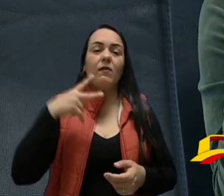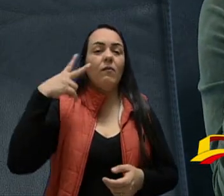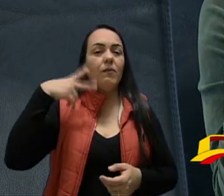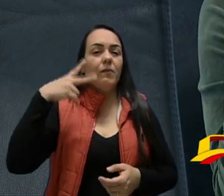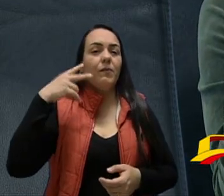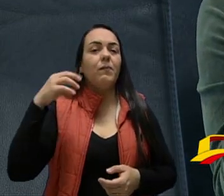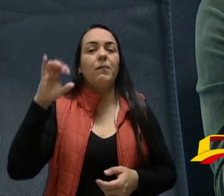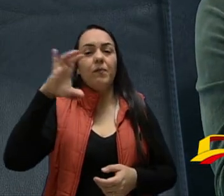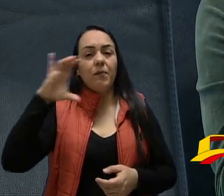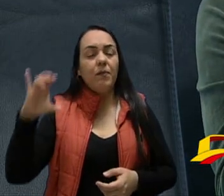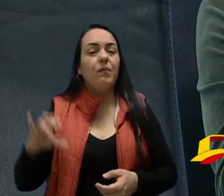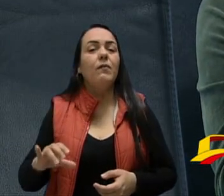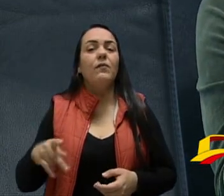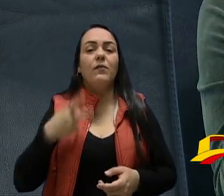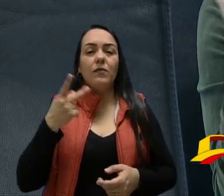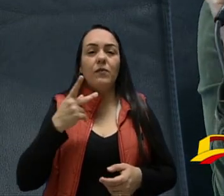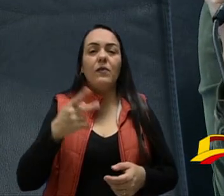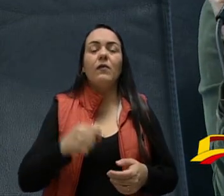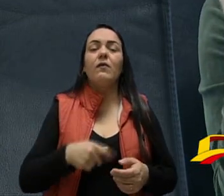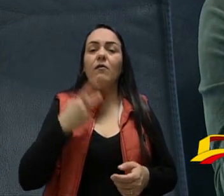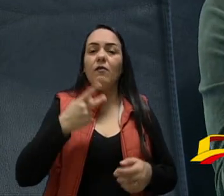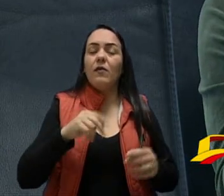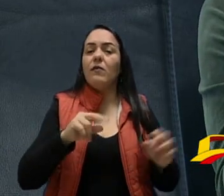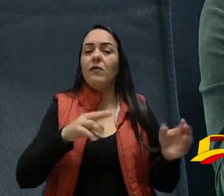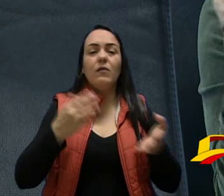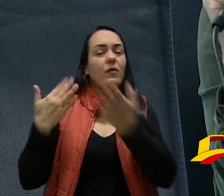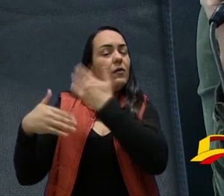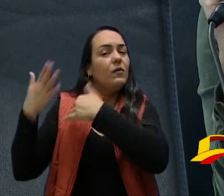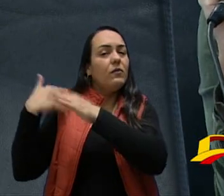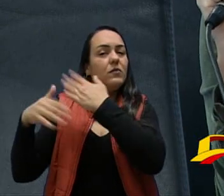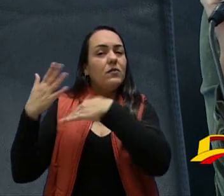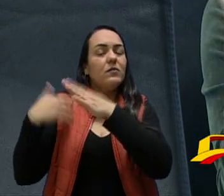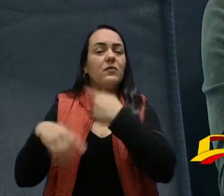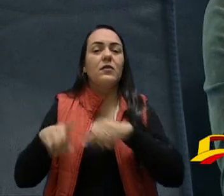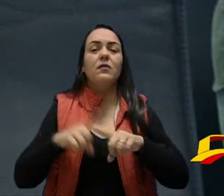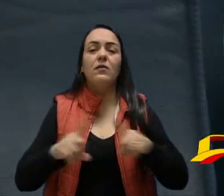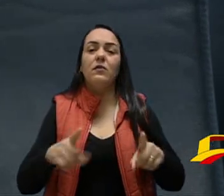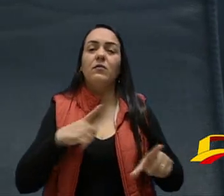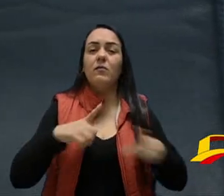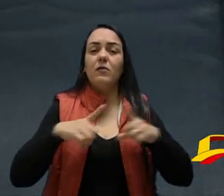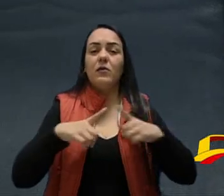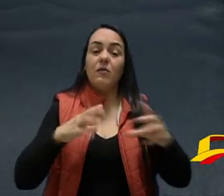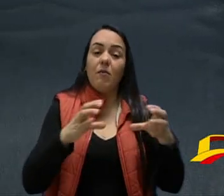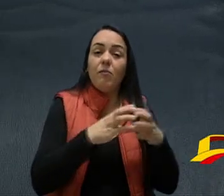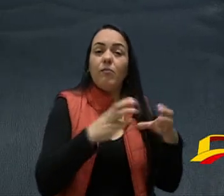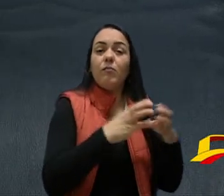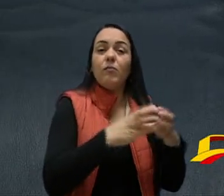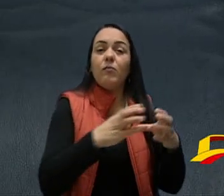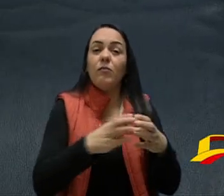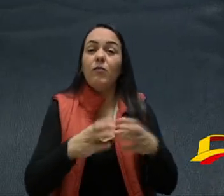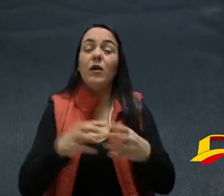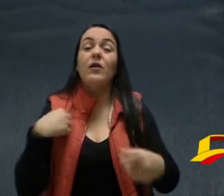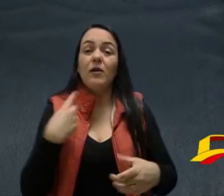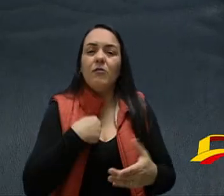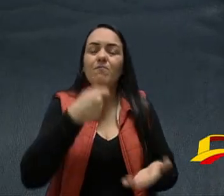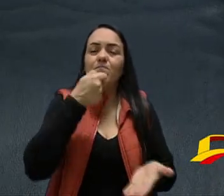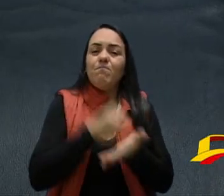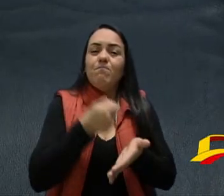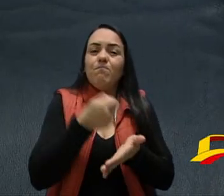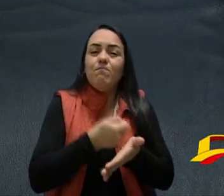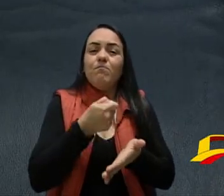vereadora e área trouxe há uns dias atrás alguns casos e a gente tem que trabalhar pontualmente também com a equipe nós temos insistido